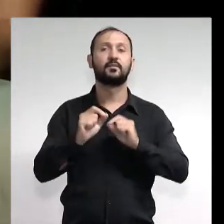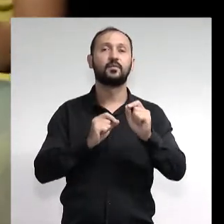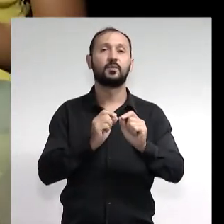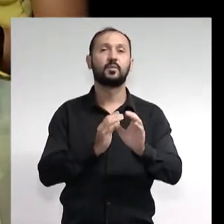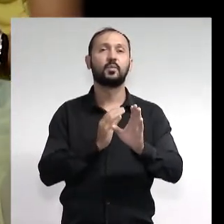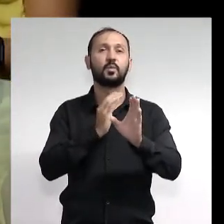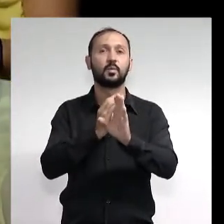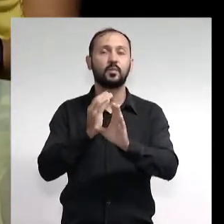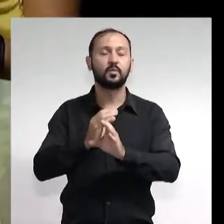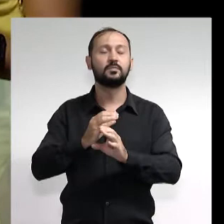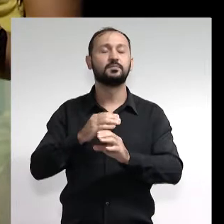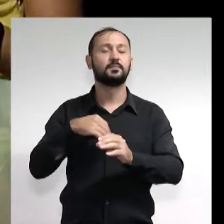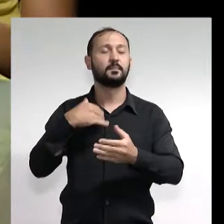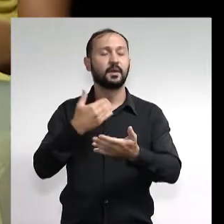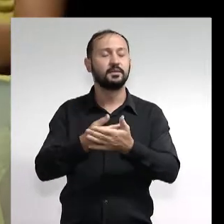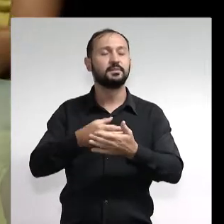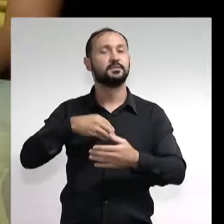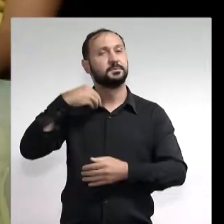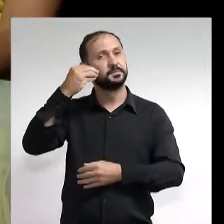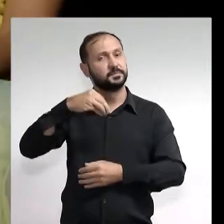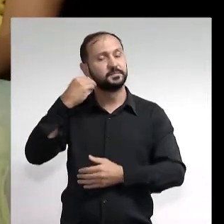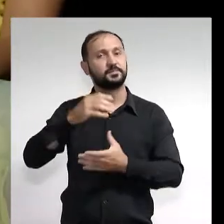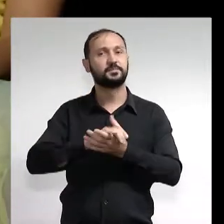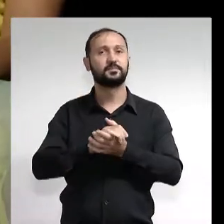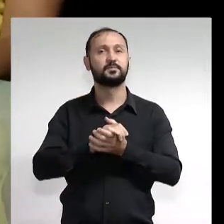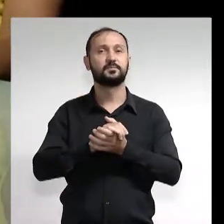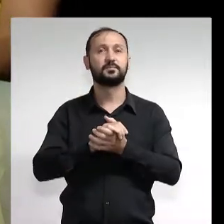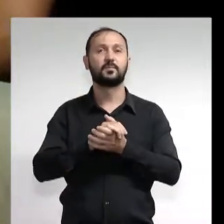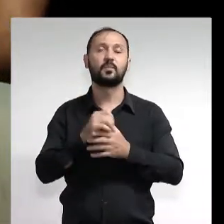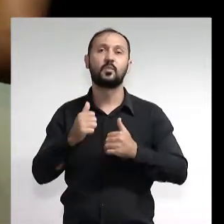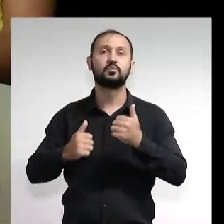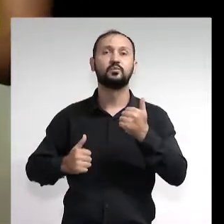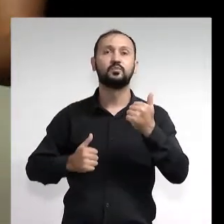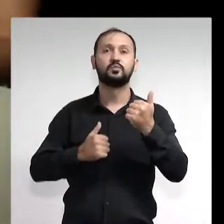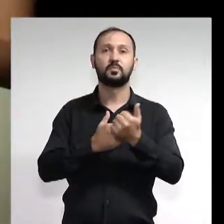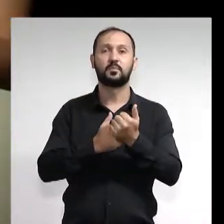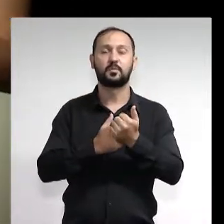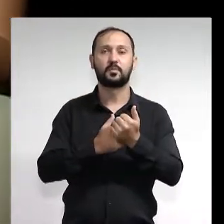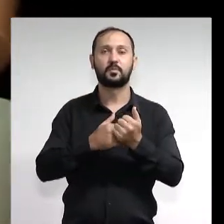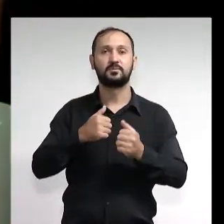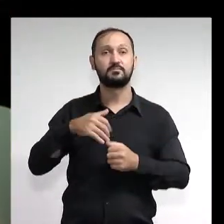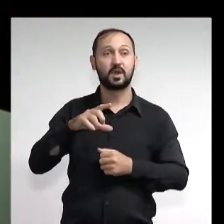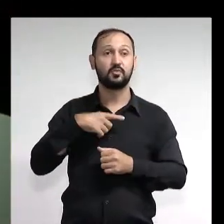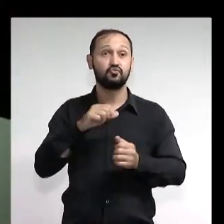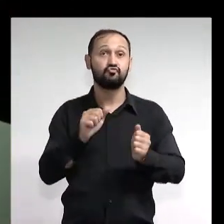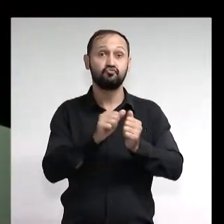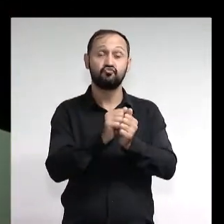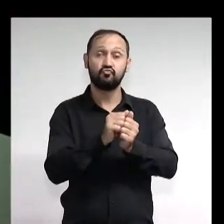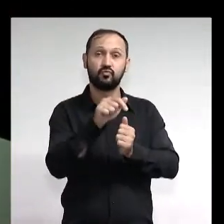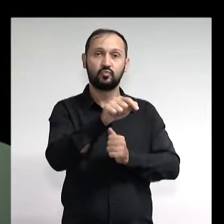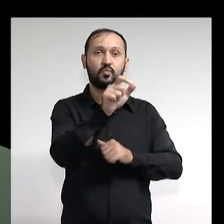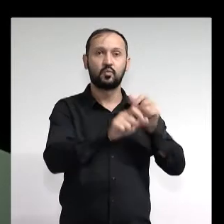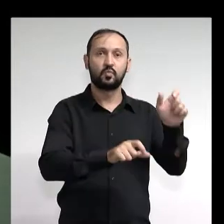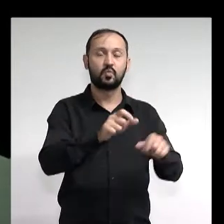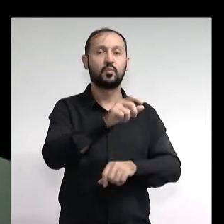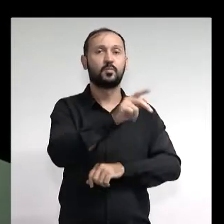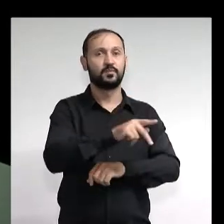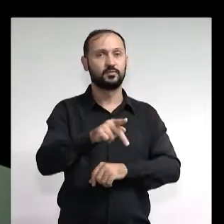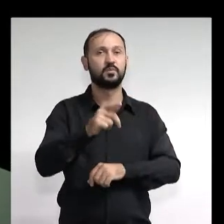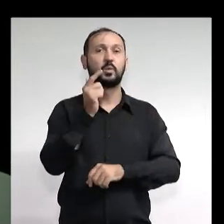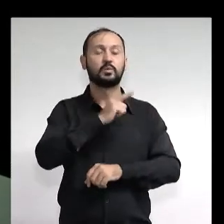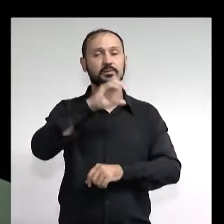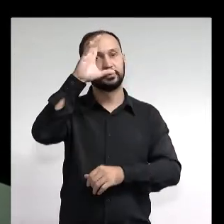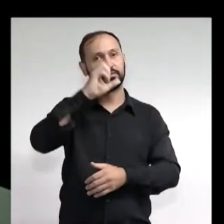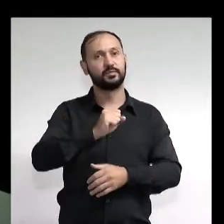um encontro mais constante, um suporte um pouco mais frequente ao professor